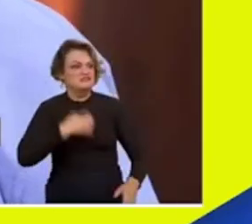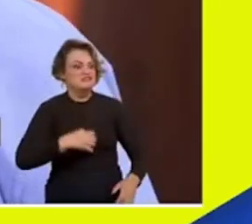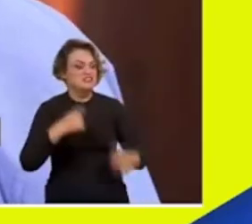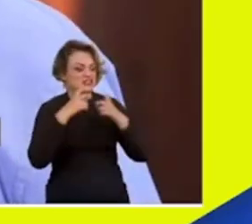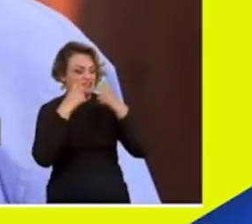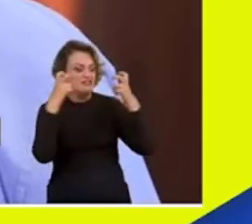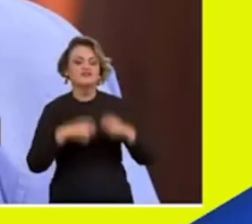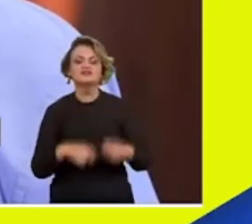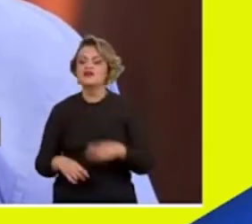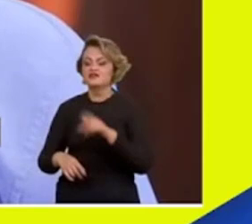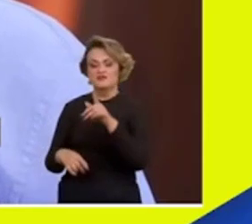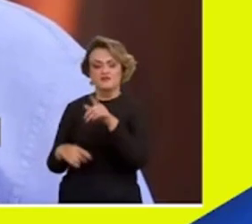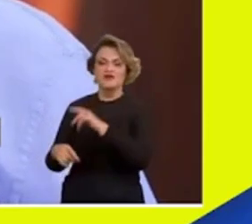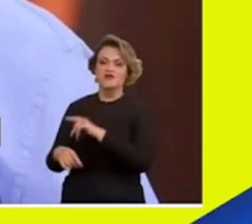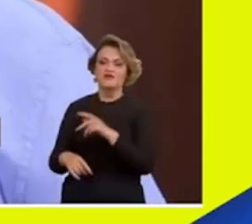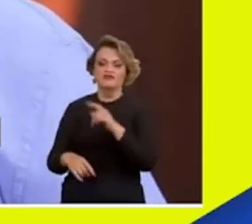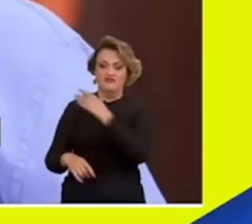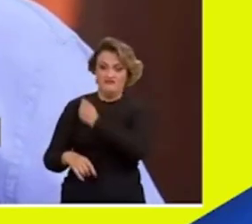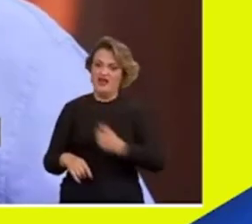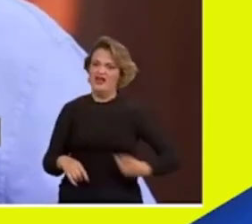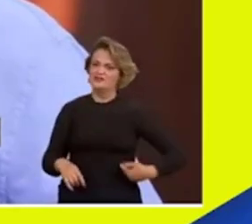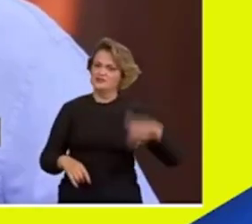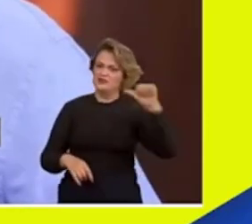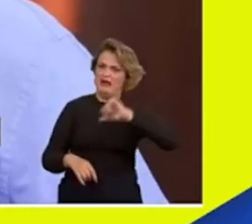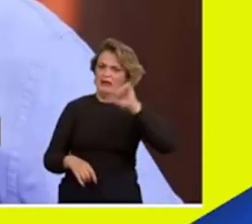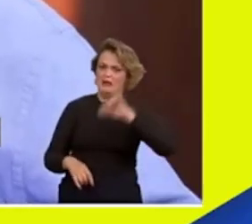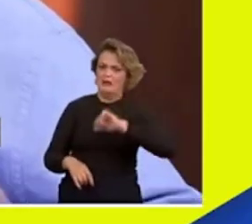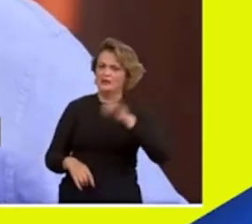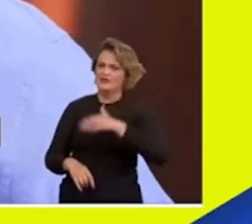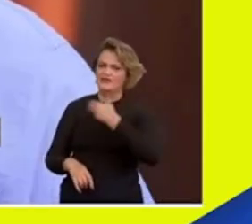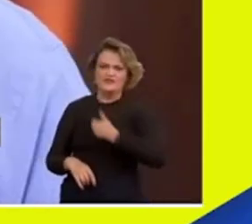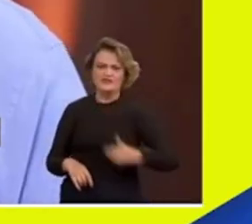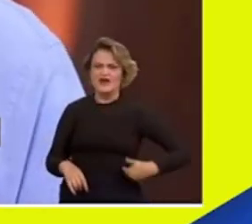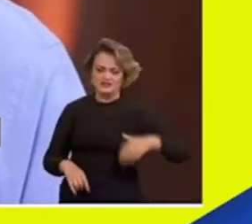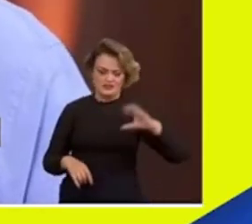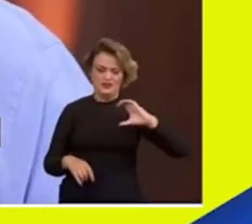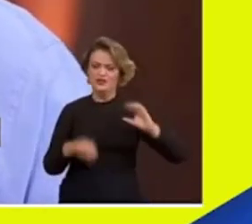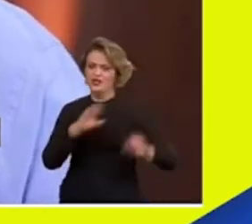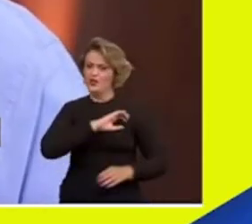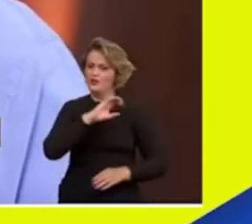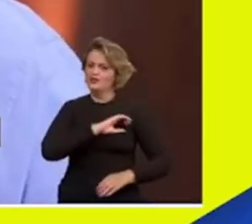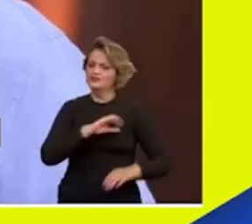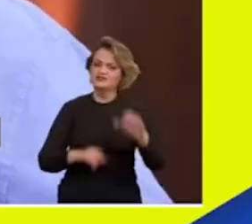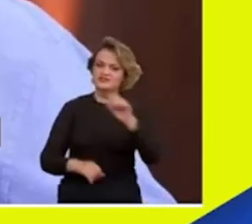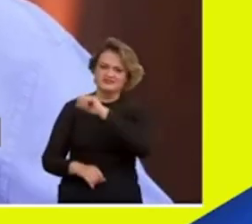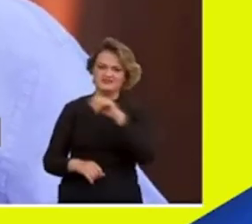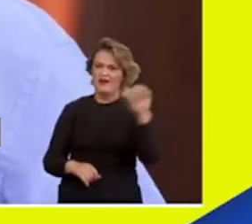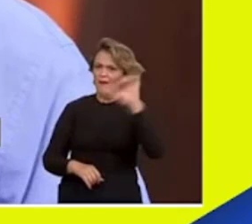ruim. Benza Deus, o Vasco e o Corinthians, sei lá, ele é um vencedor, sabe?